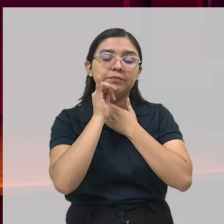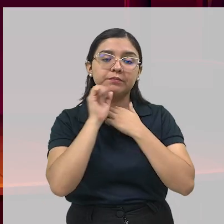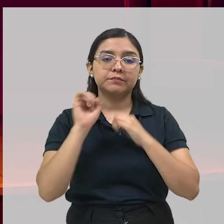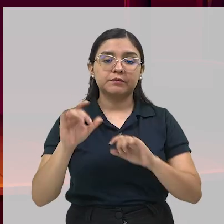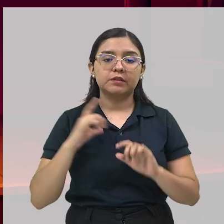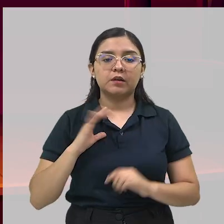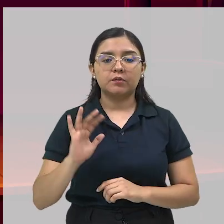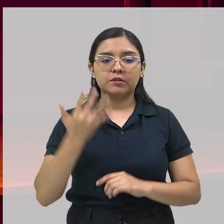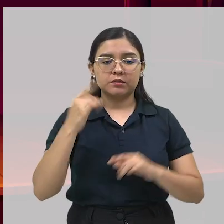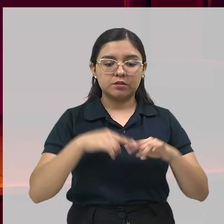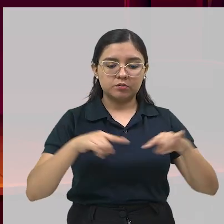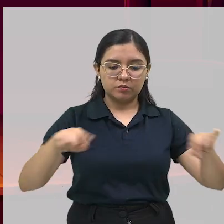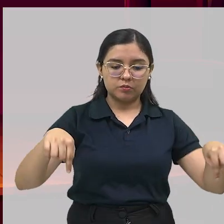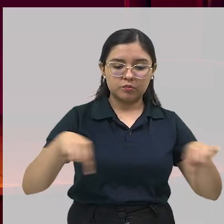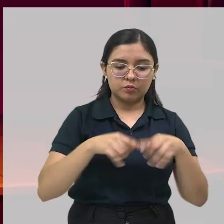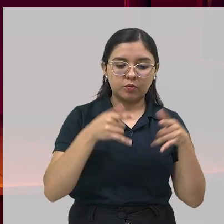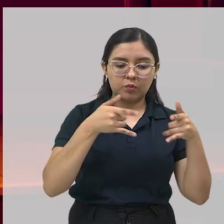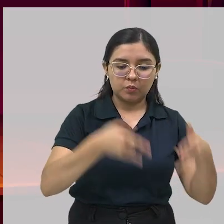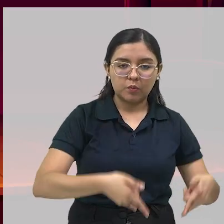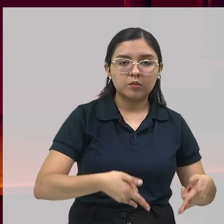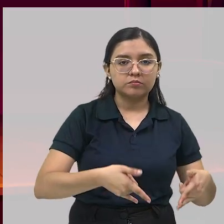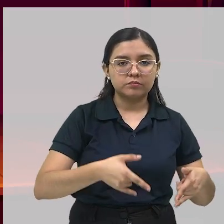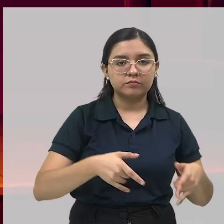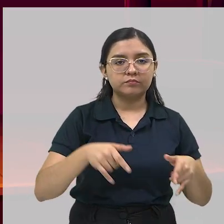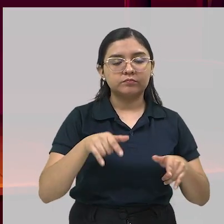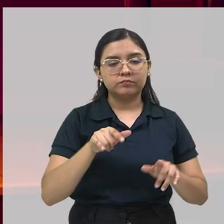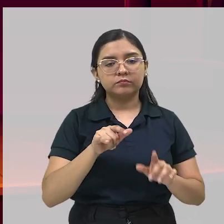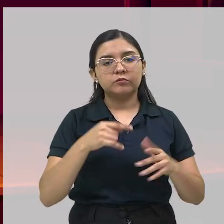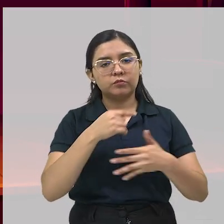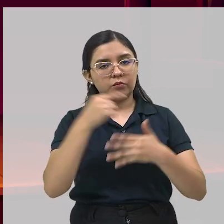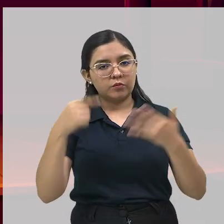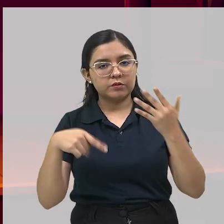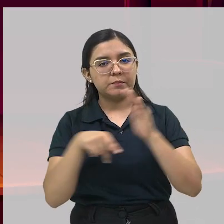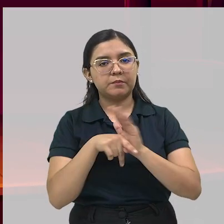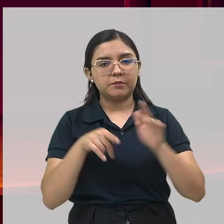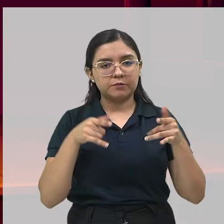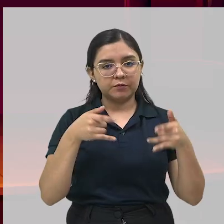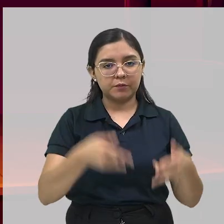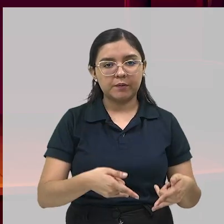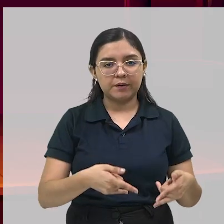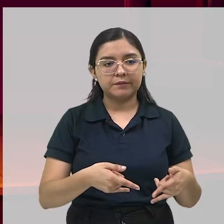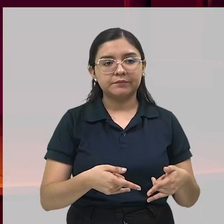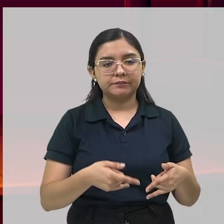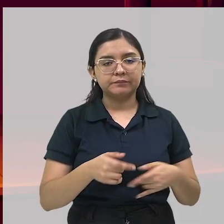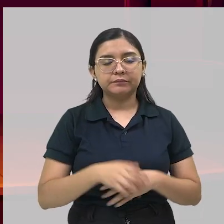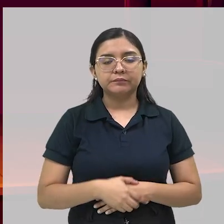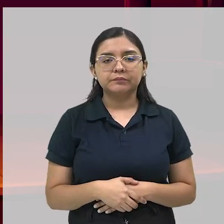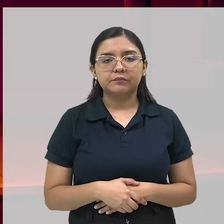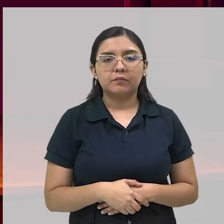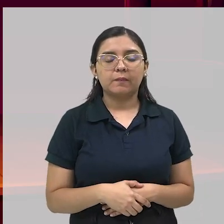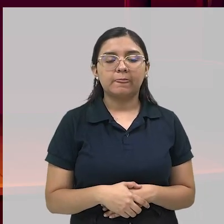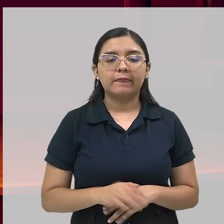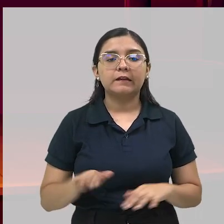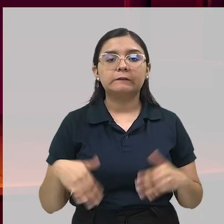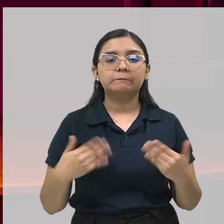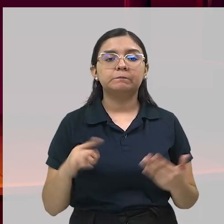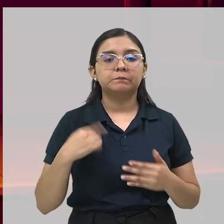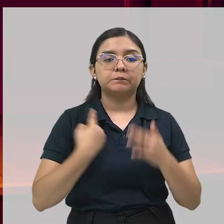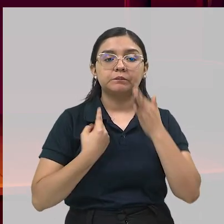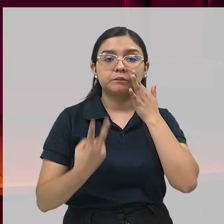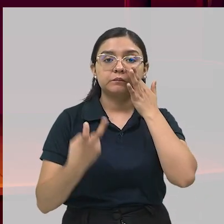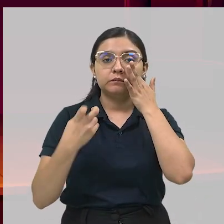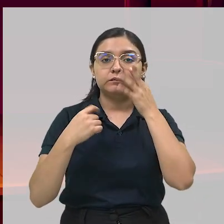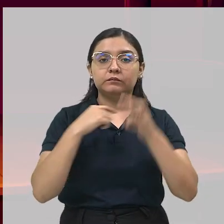está acontecendo num quarto, eles vão colocar ali um cenário com elementos que levem a gente para um quarto, né? Então, a gente viu que